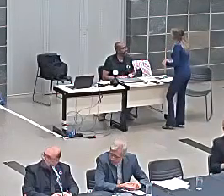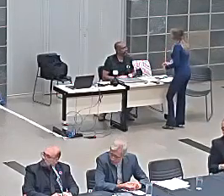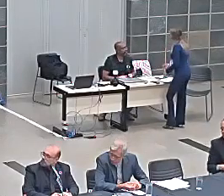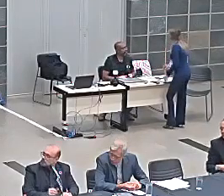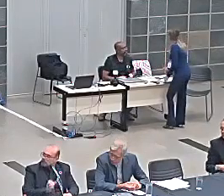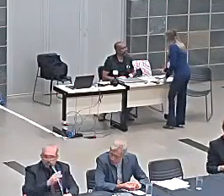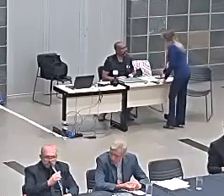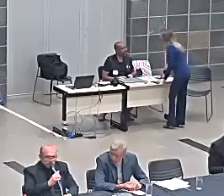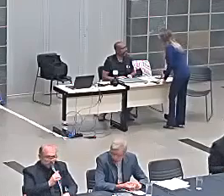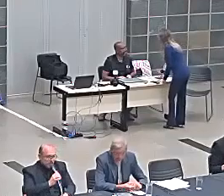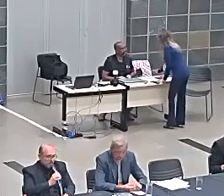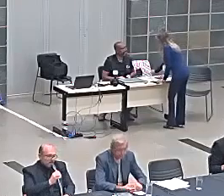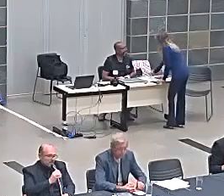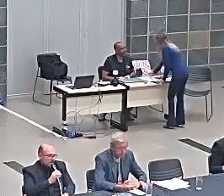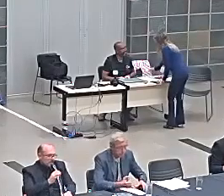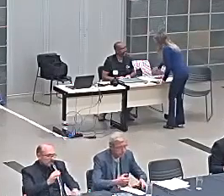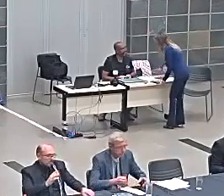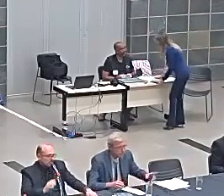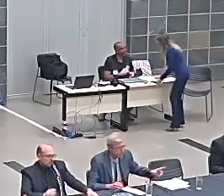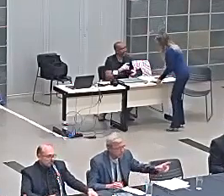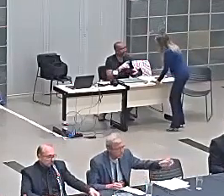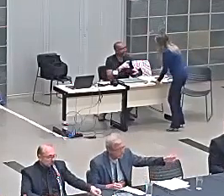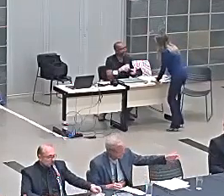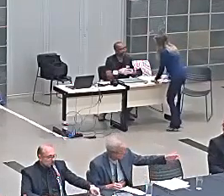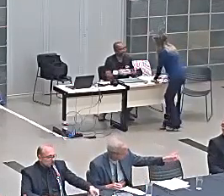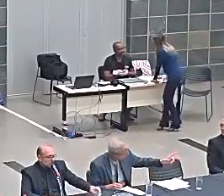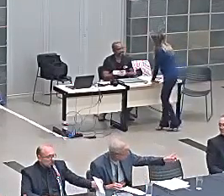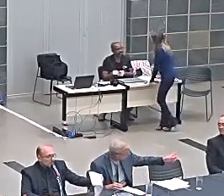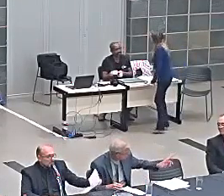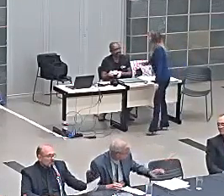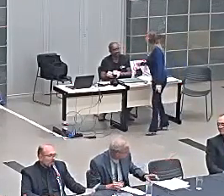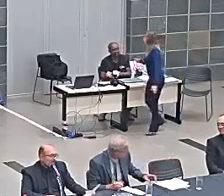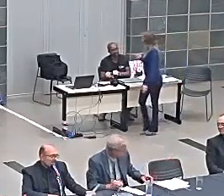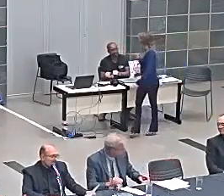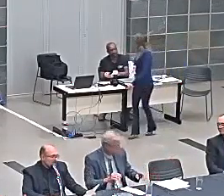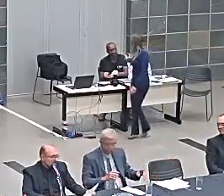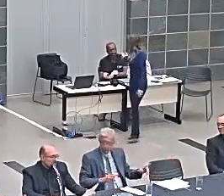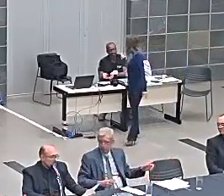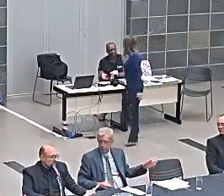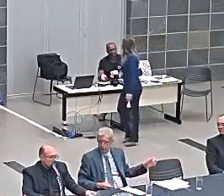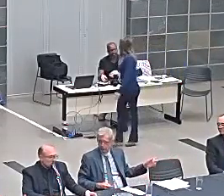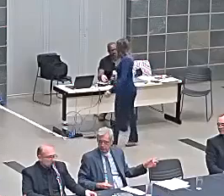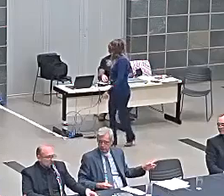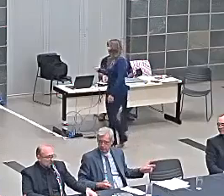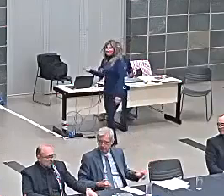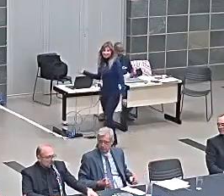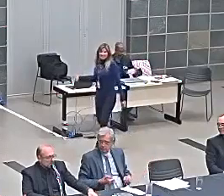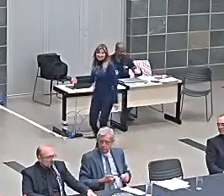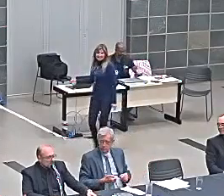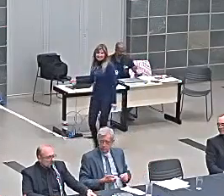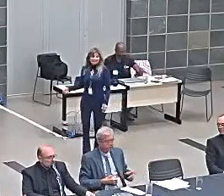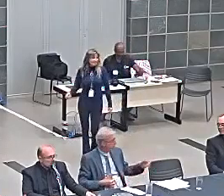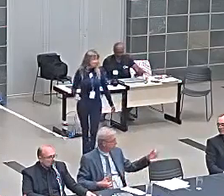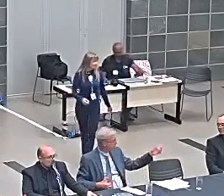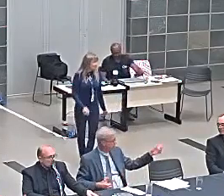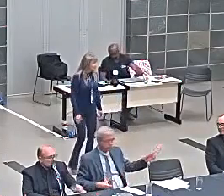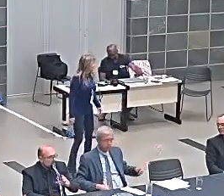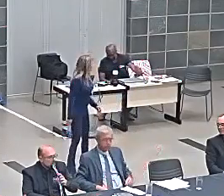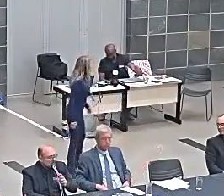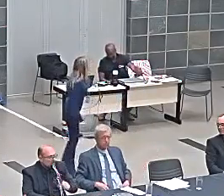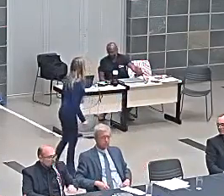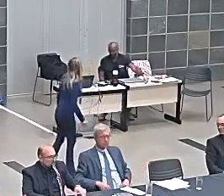Deus boa noite muito obrigado Elon passo a palavra para suas considerações finais PR